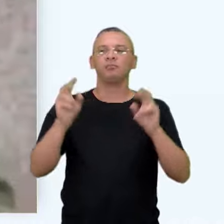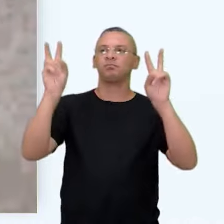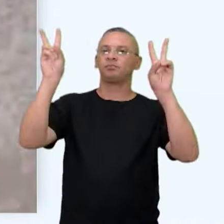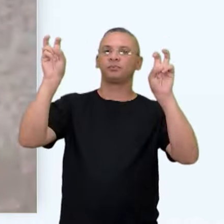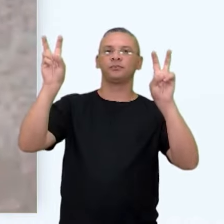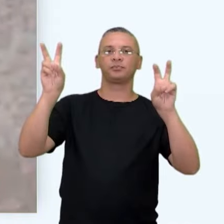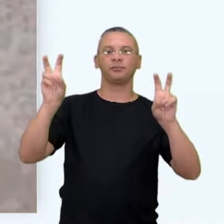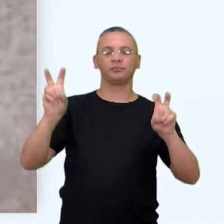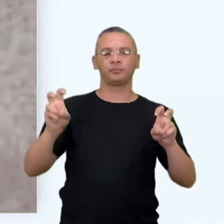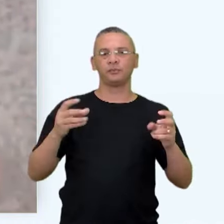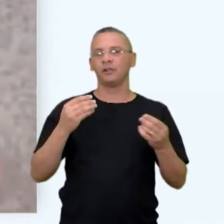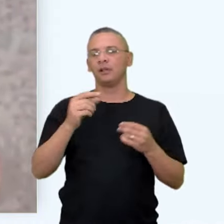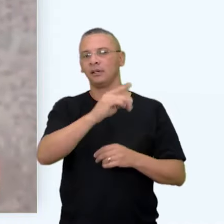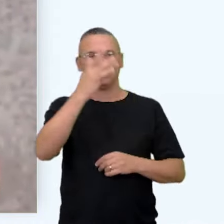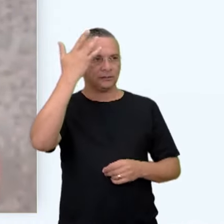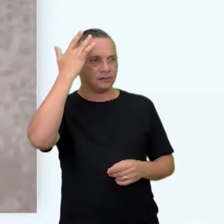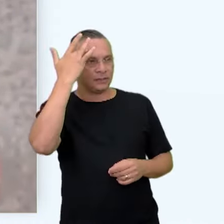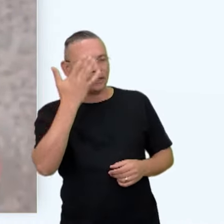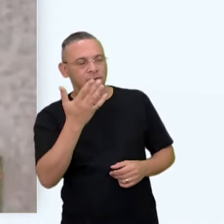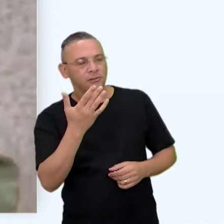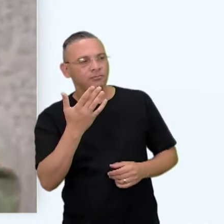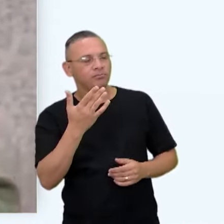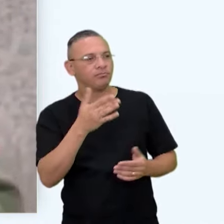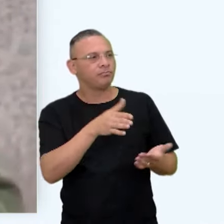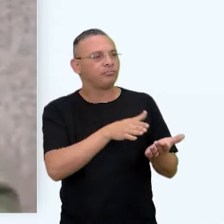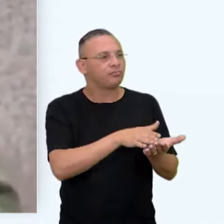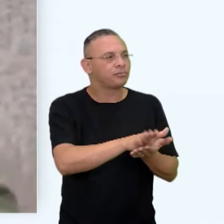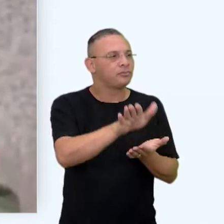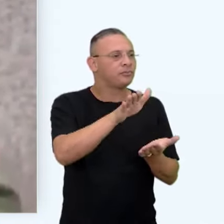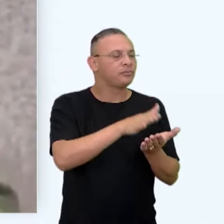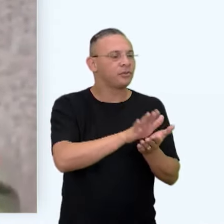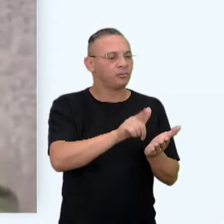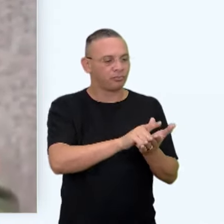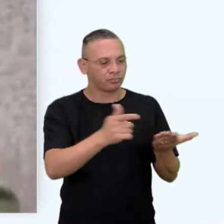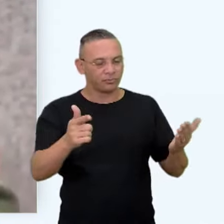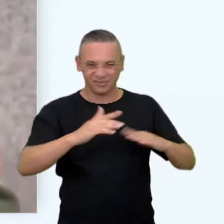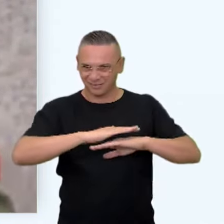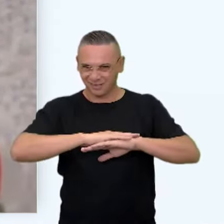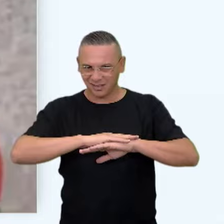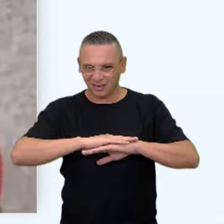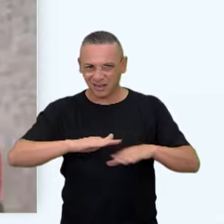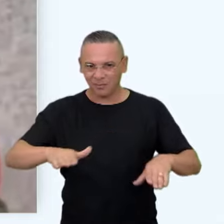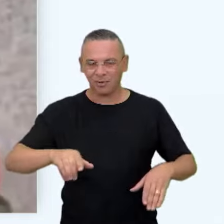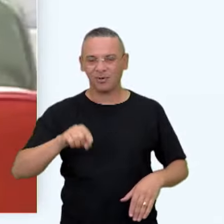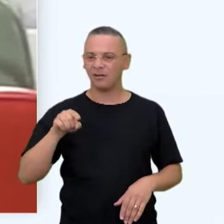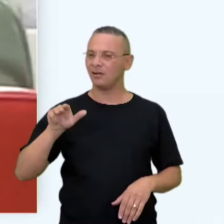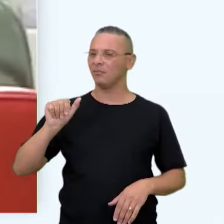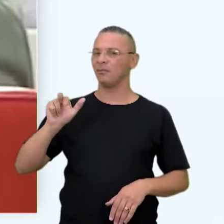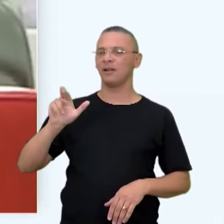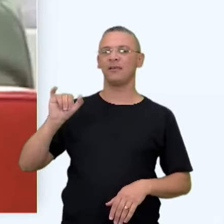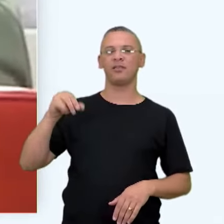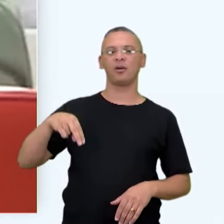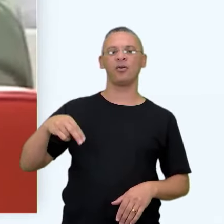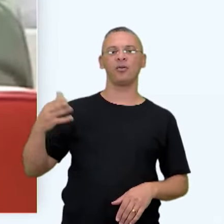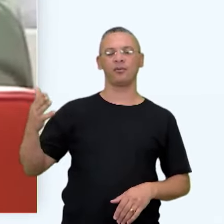remota. Vocês acham que também vão morrer fazendo jornal impresso? Marion?